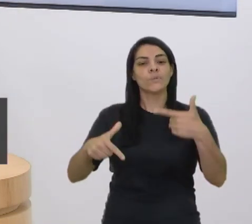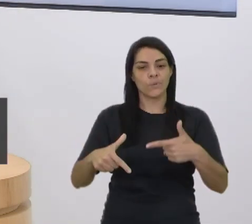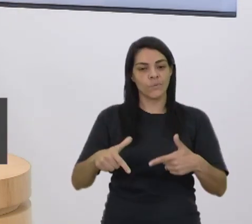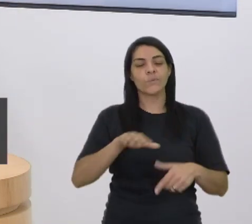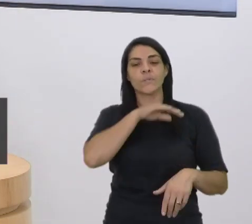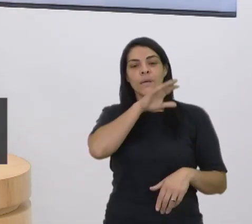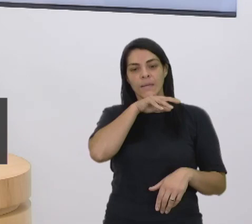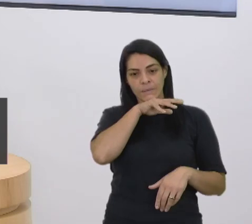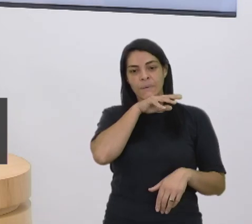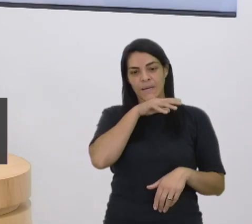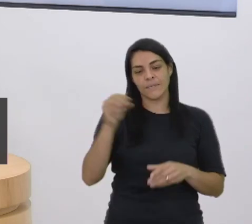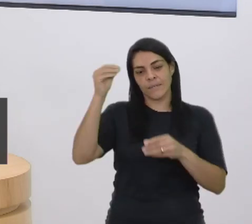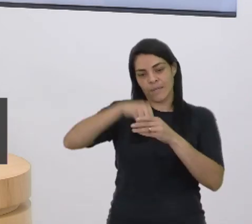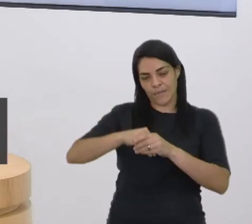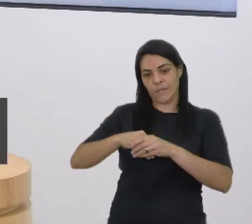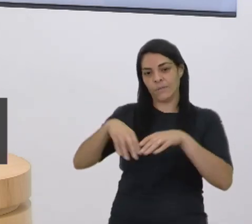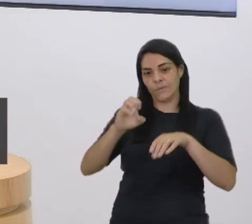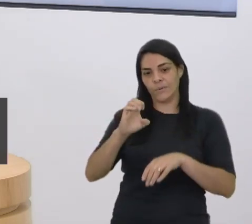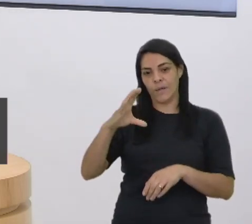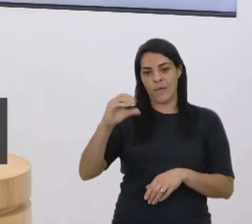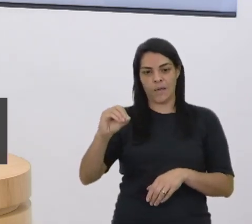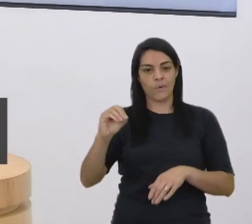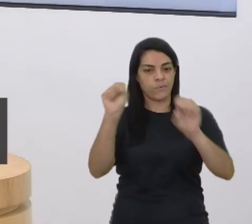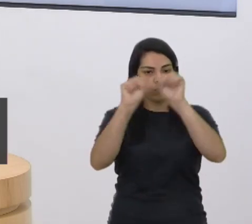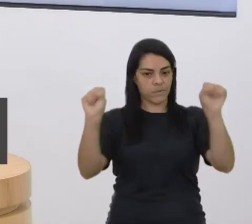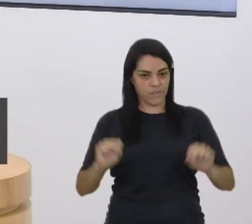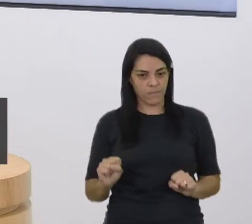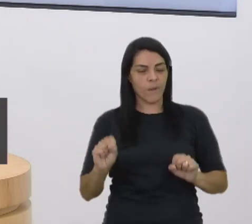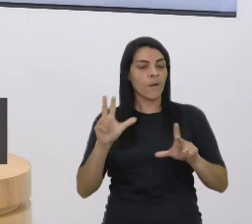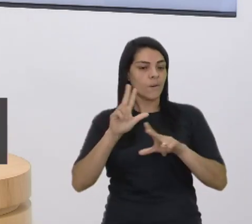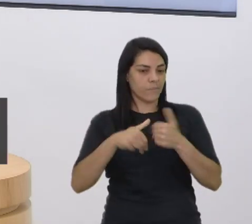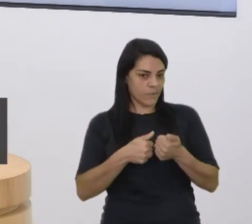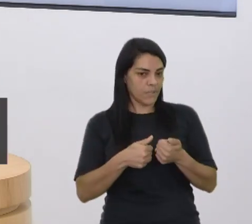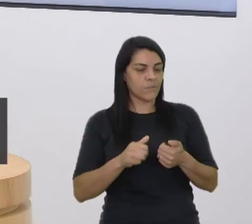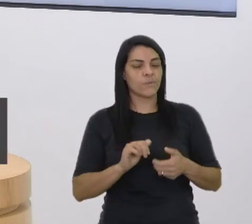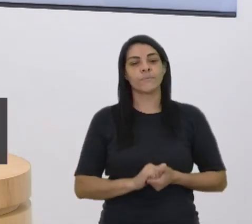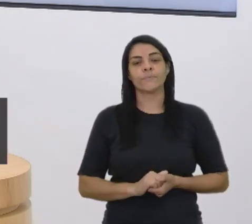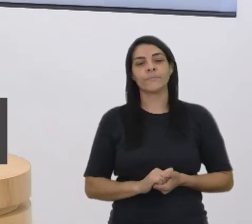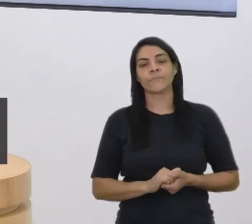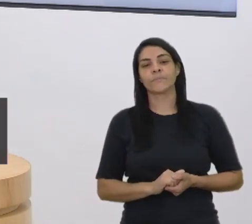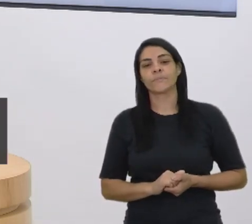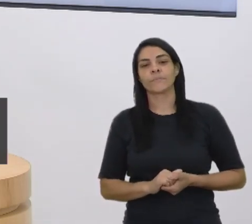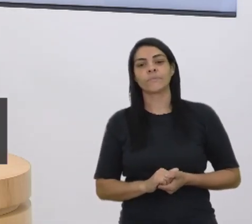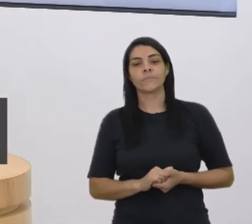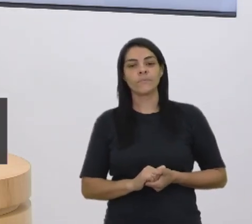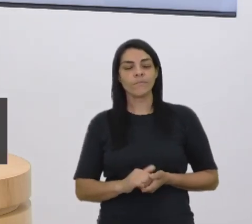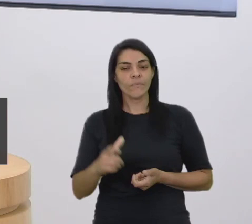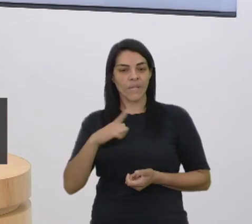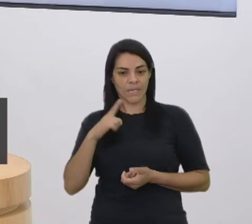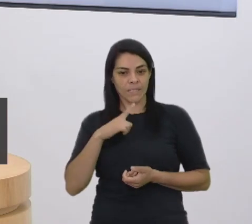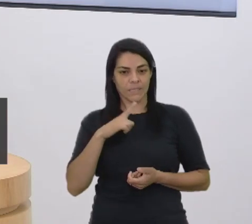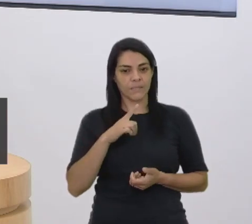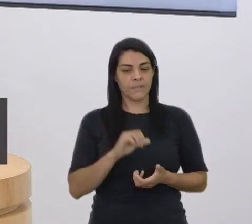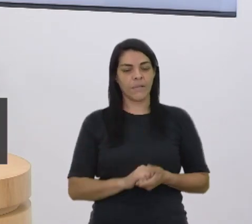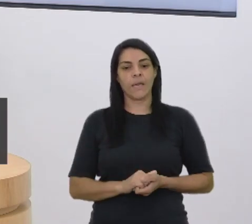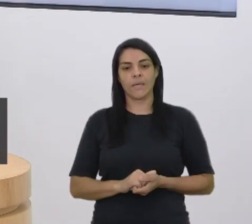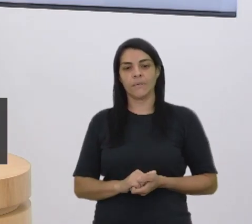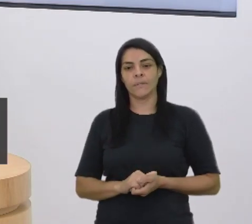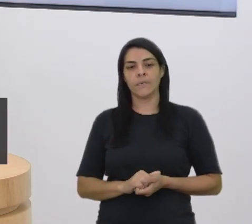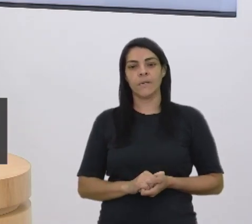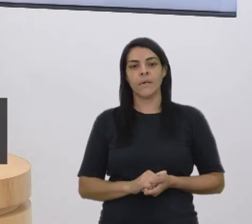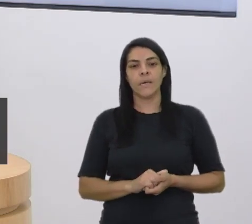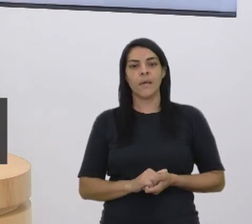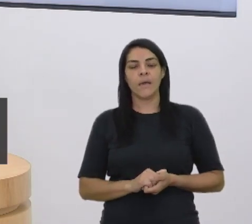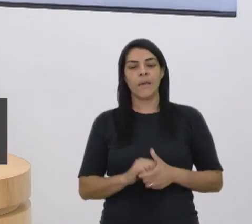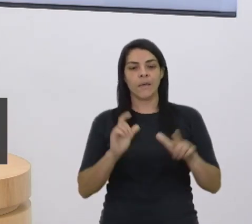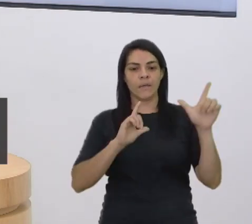presentes no ecossistema, né? Por isso, fazer um adendo, tem um episódio dos Simpsons, eu não sei qual é